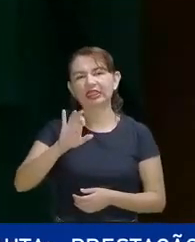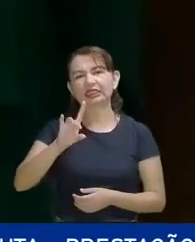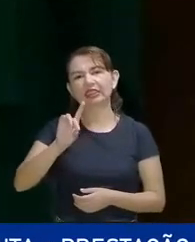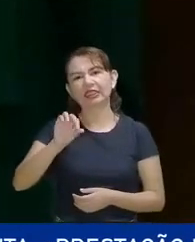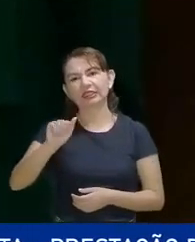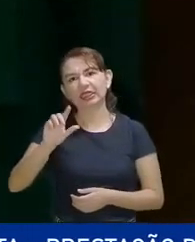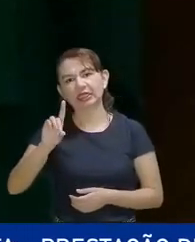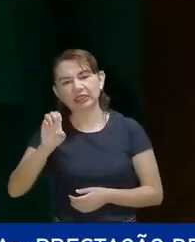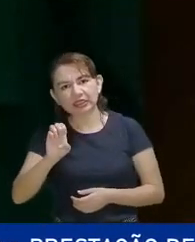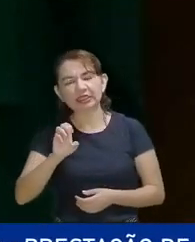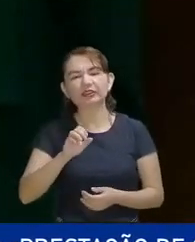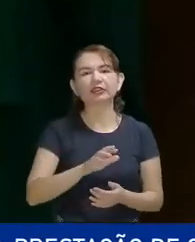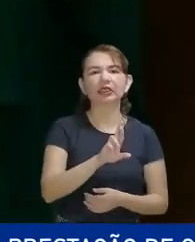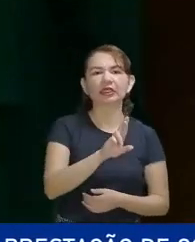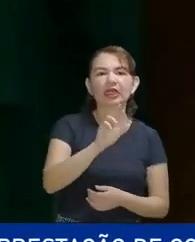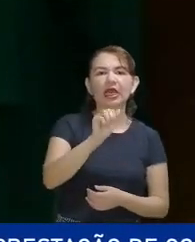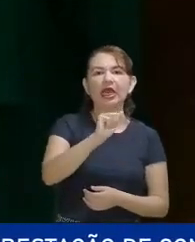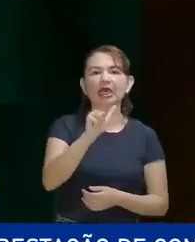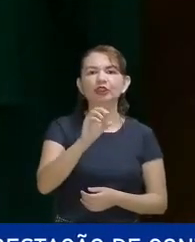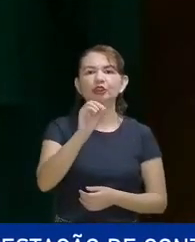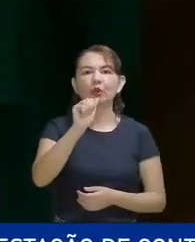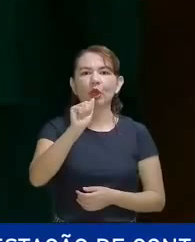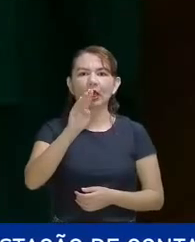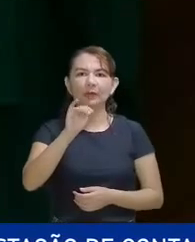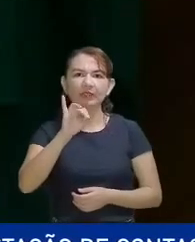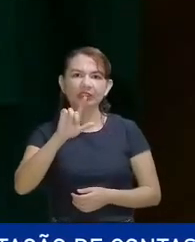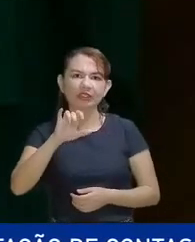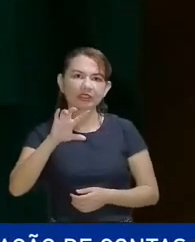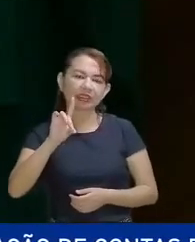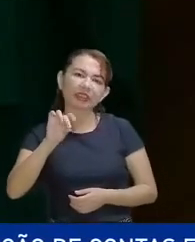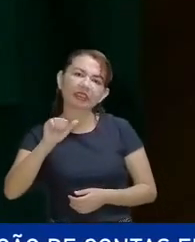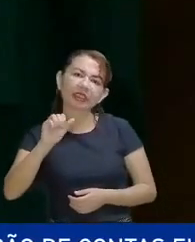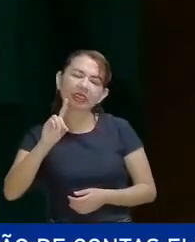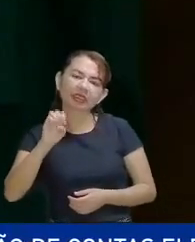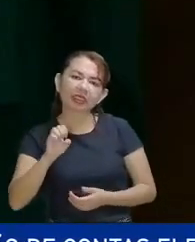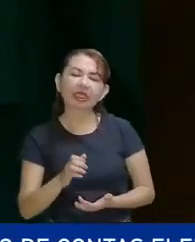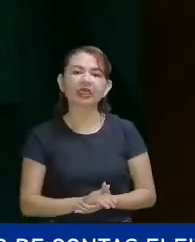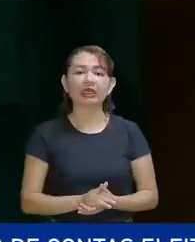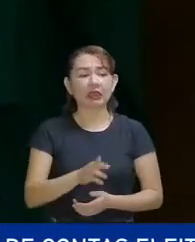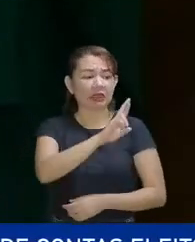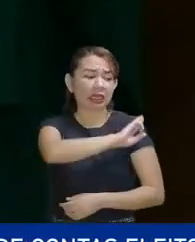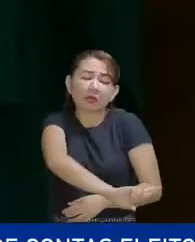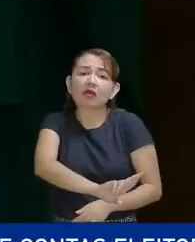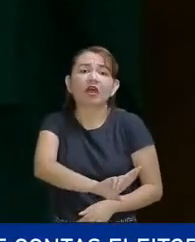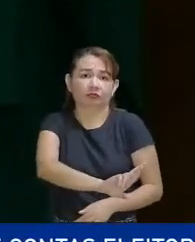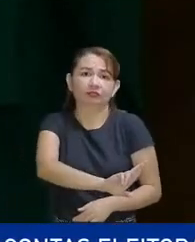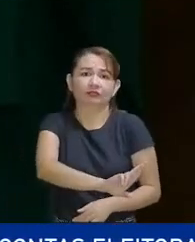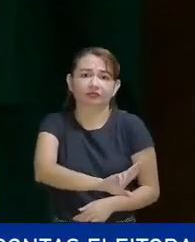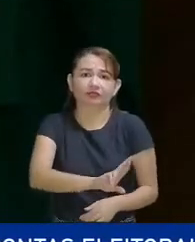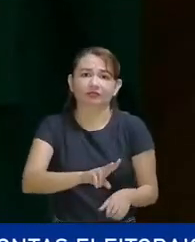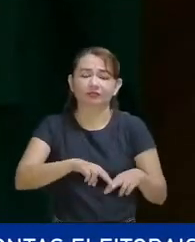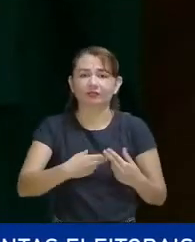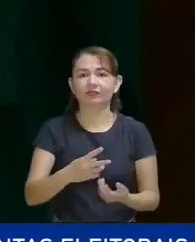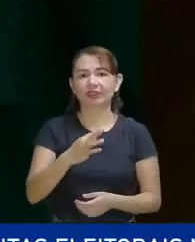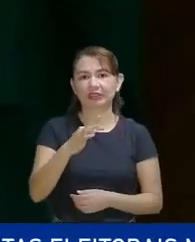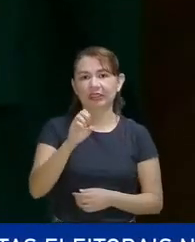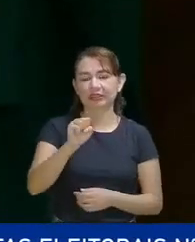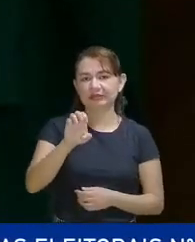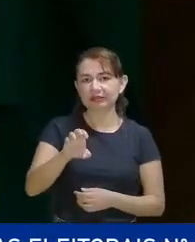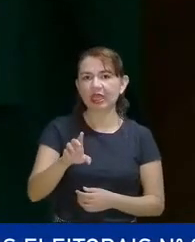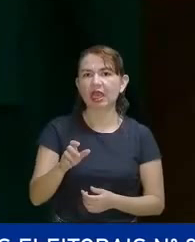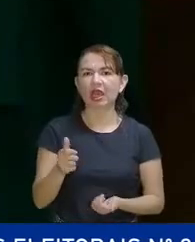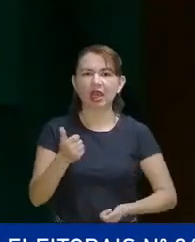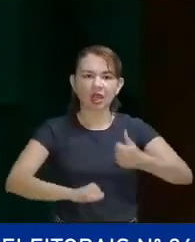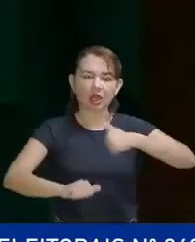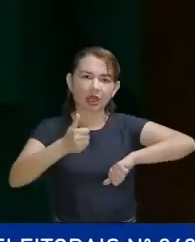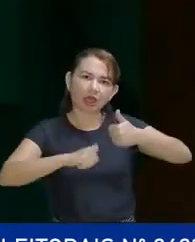portanto, precisam ser desaprovados. De fato, em uma última consideração, o TSE, ao